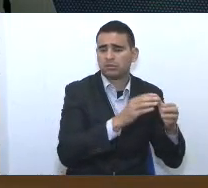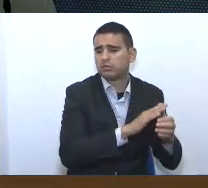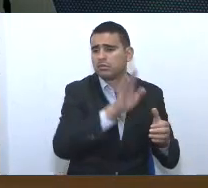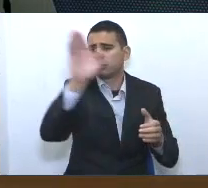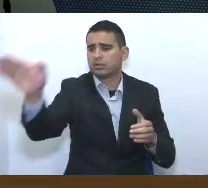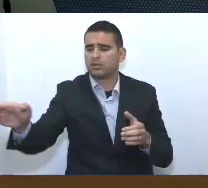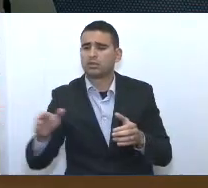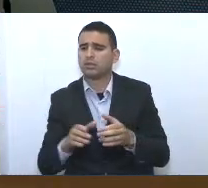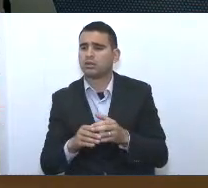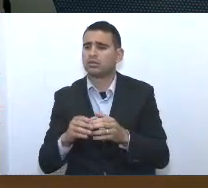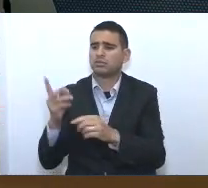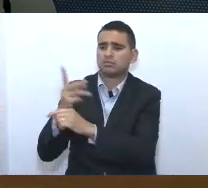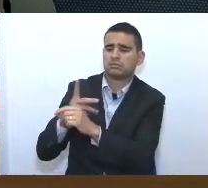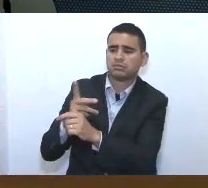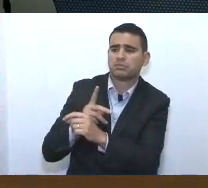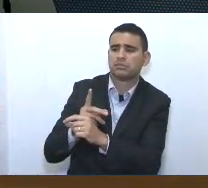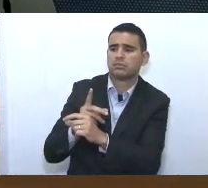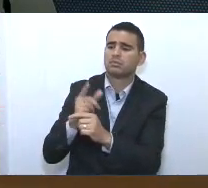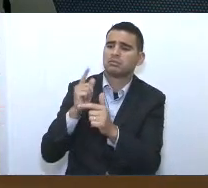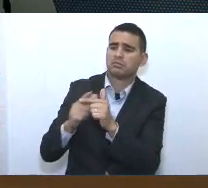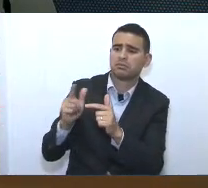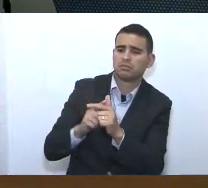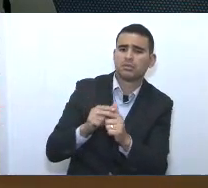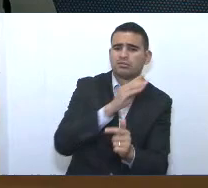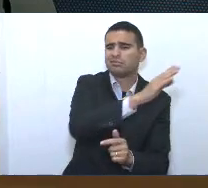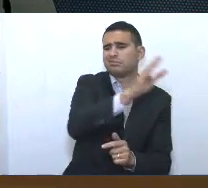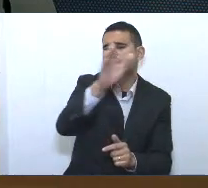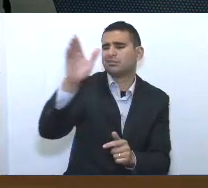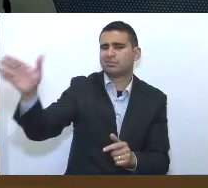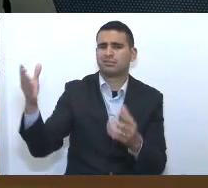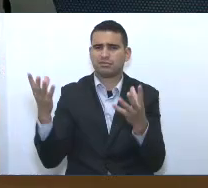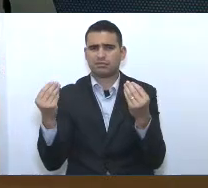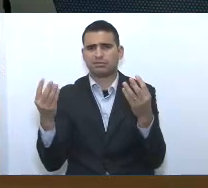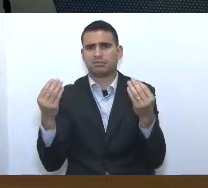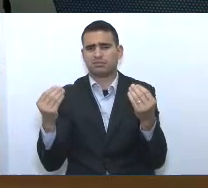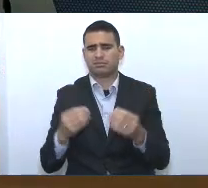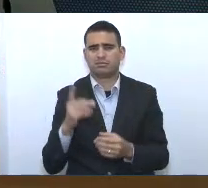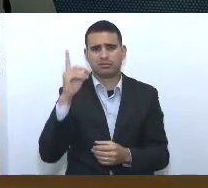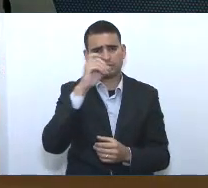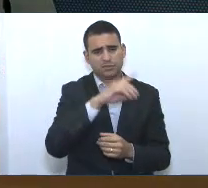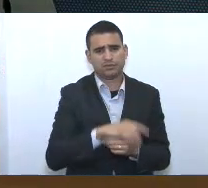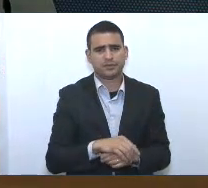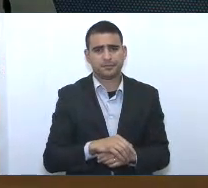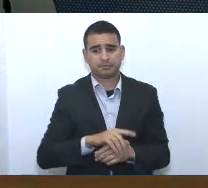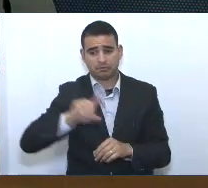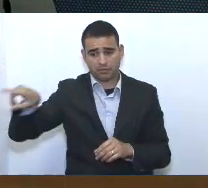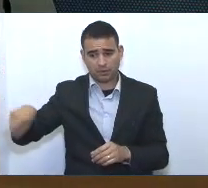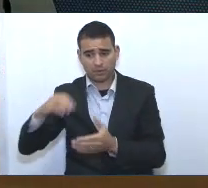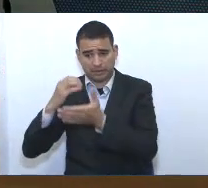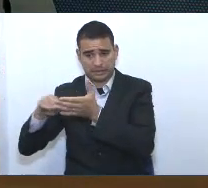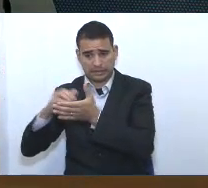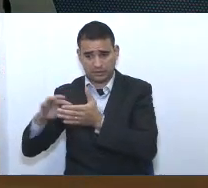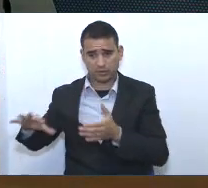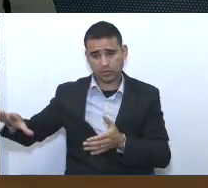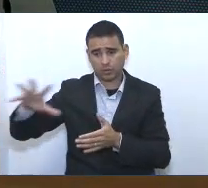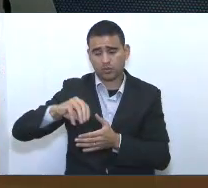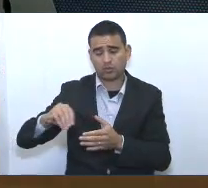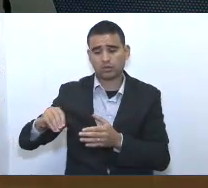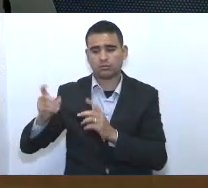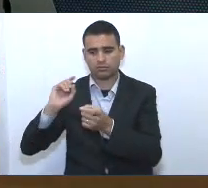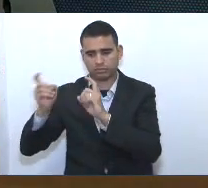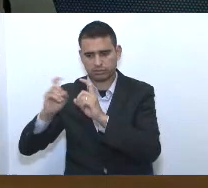parte procurava o jurídico. Nós, então, fizemos uma reunião com todo o secretariado para evitar esta